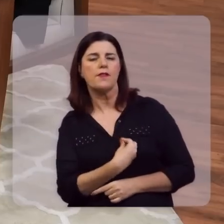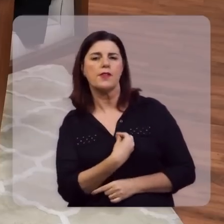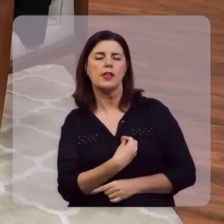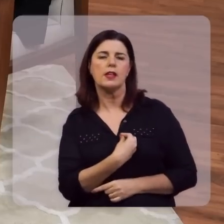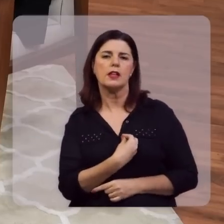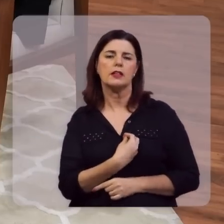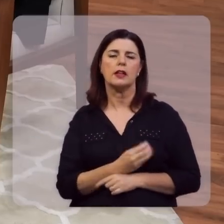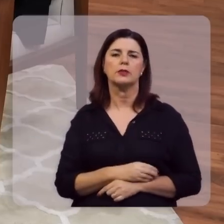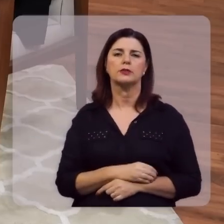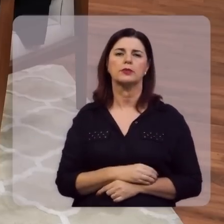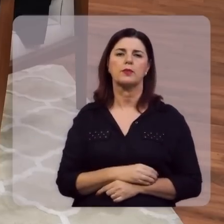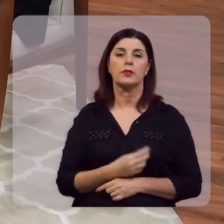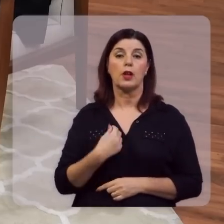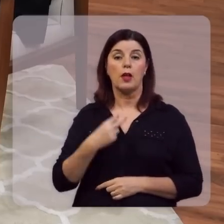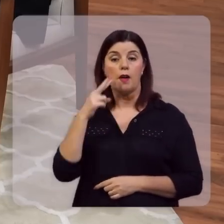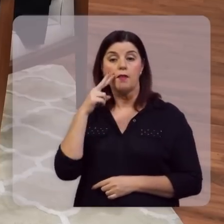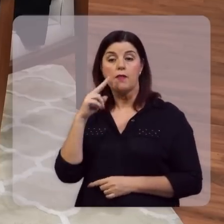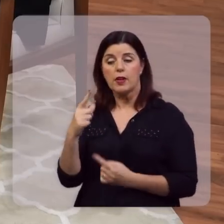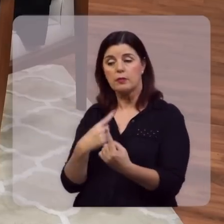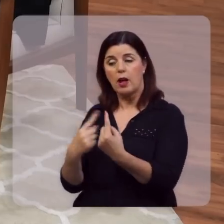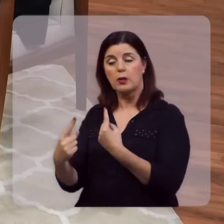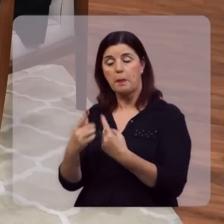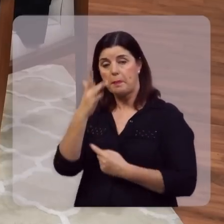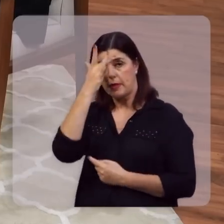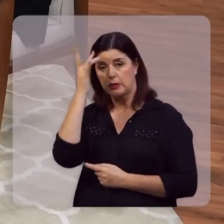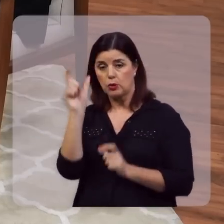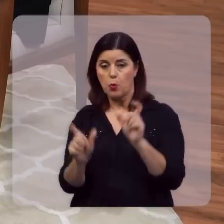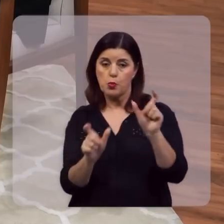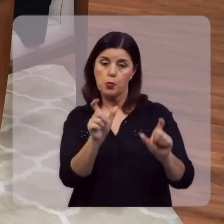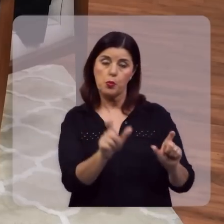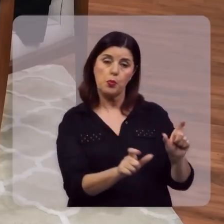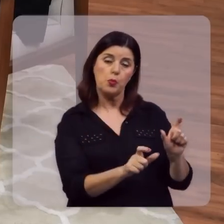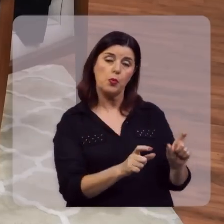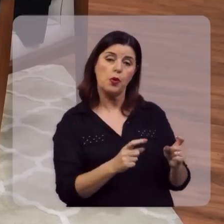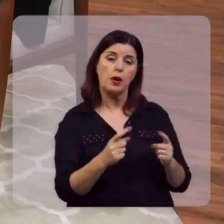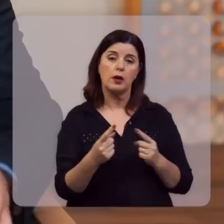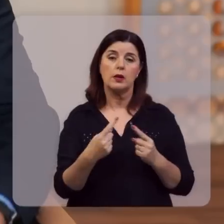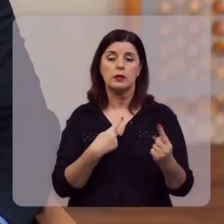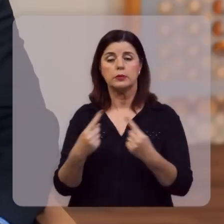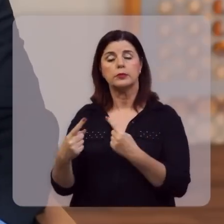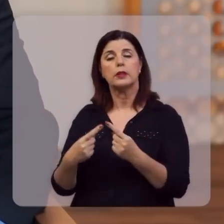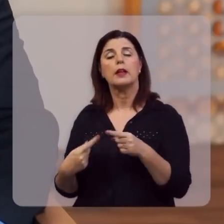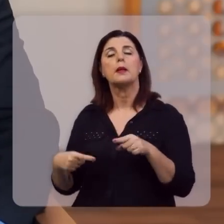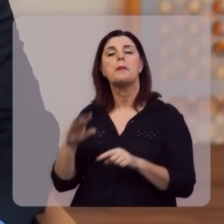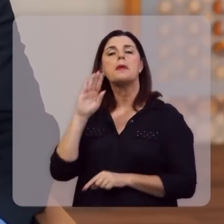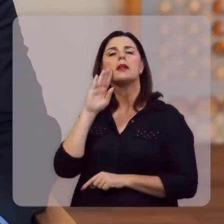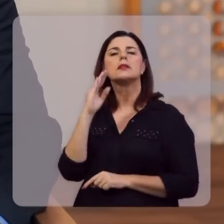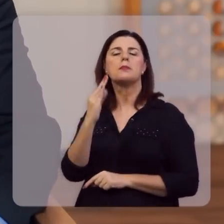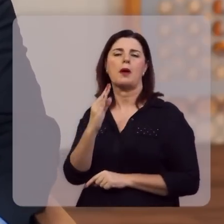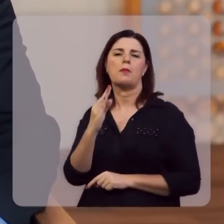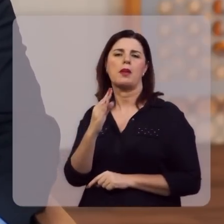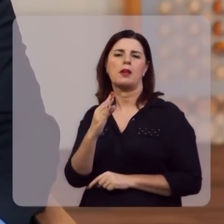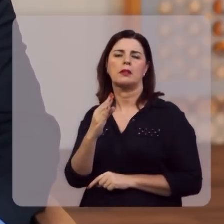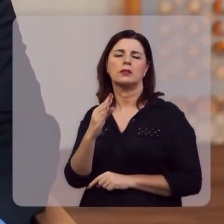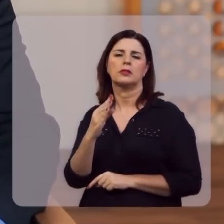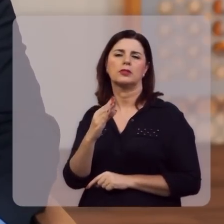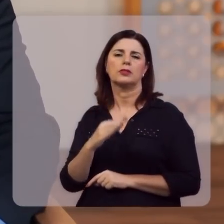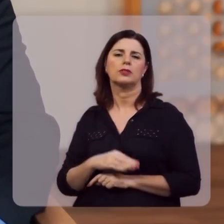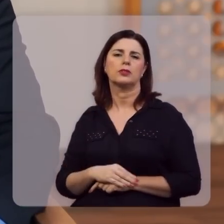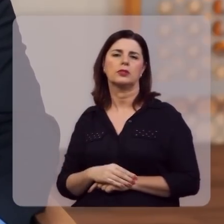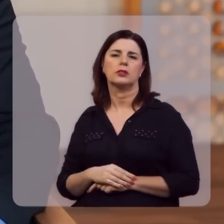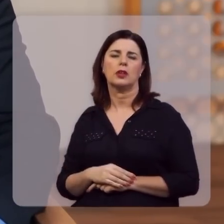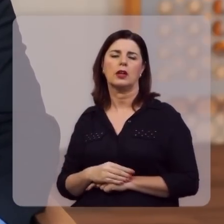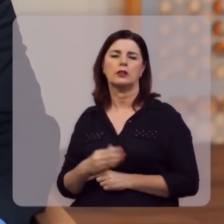vida, na sua cosmovisão, na sua maneira de se relacionar com as pessoas, os seus relacionamentos interpessoais e principalmente